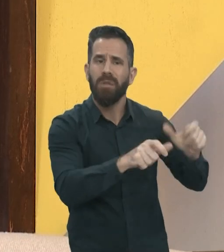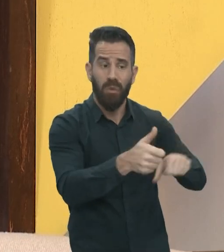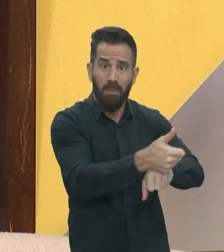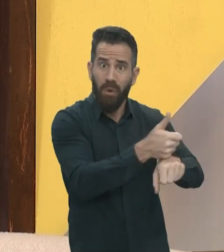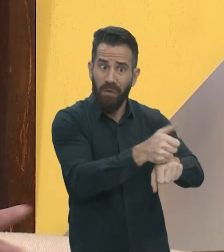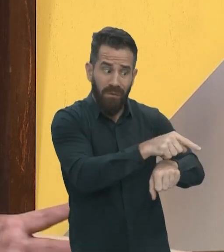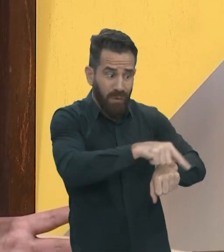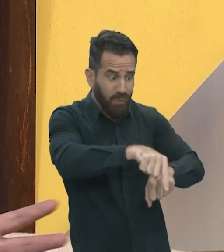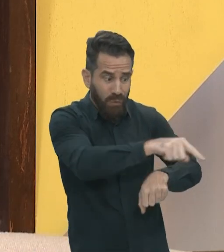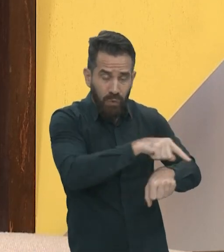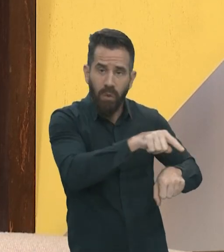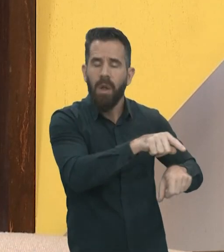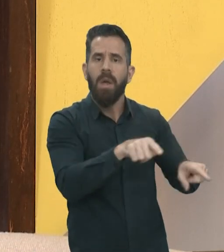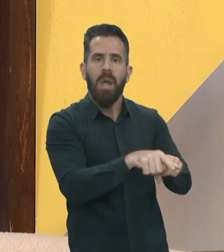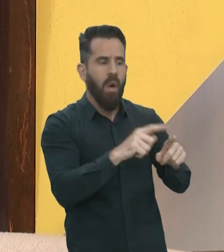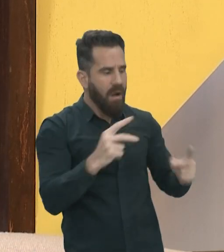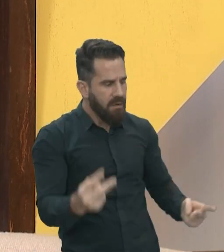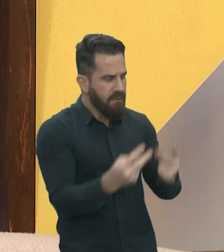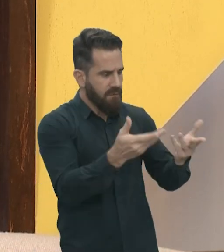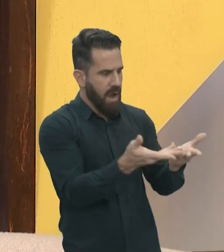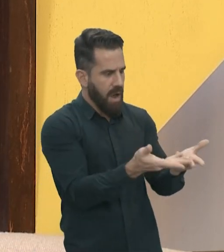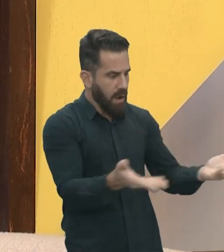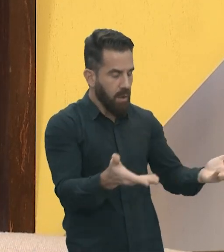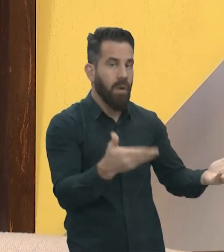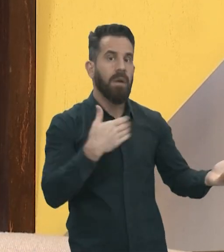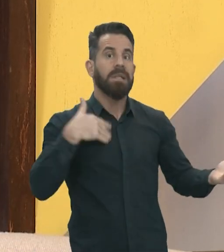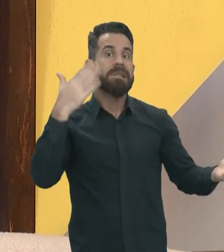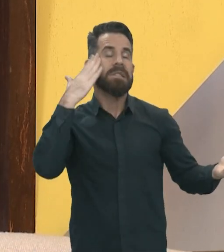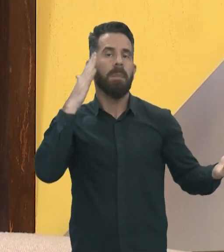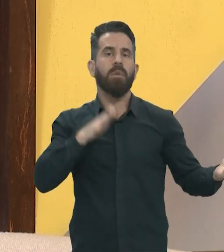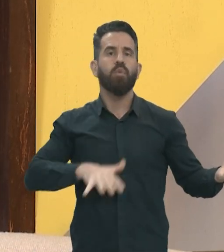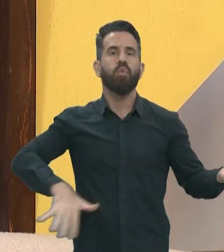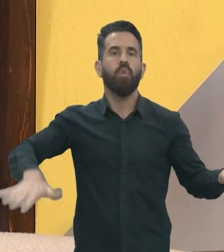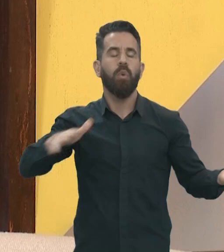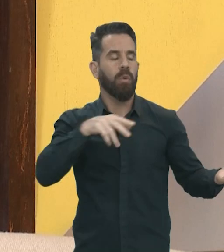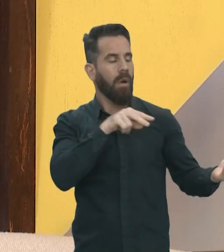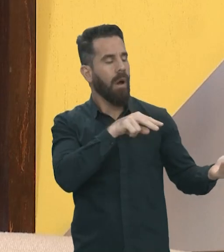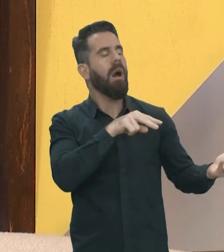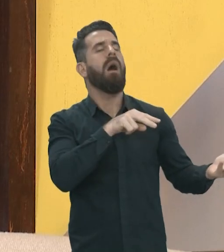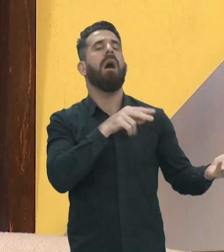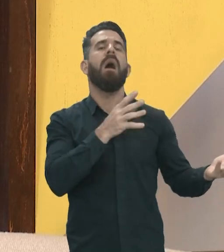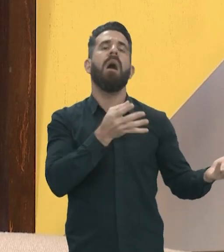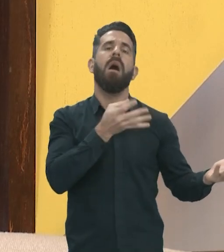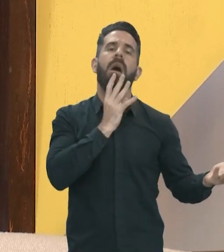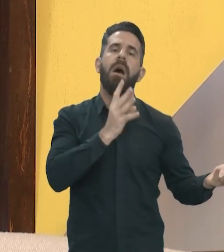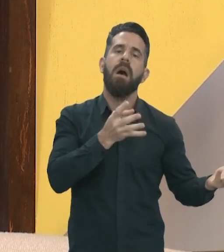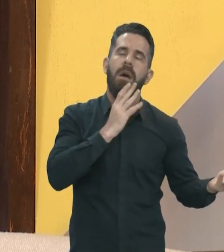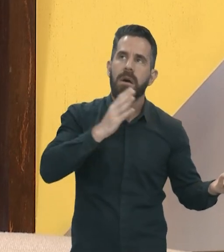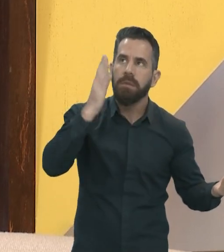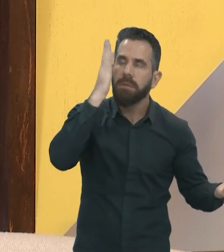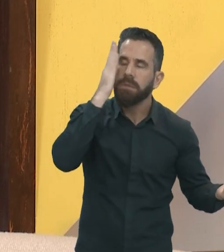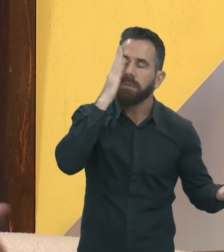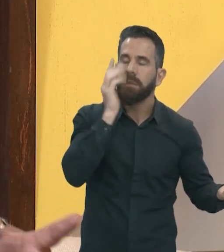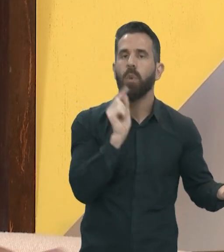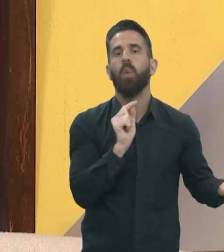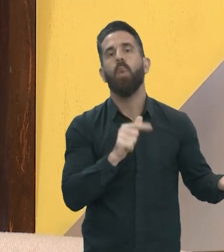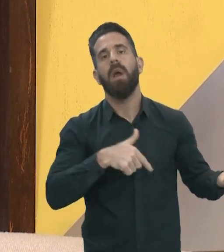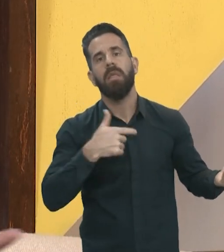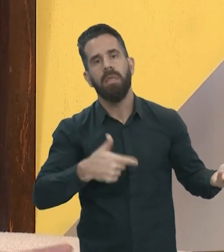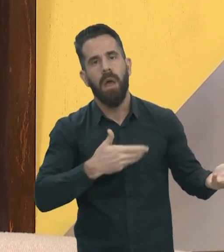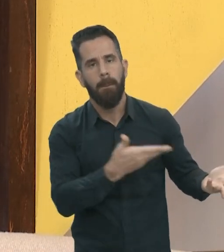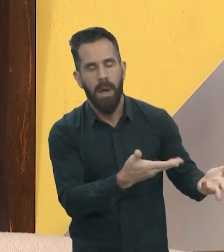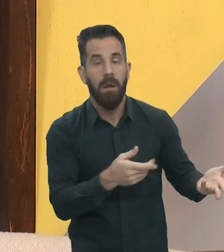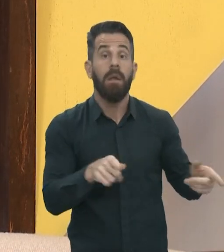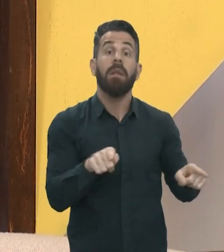atuação, né, para que toda a UFG, né, possa compreender a importância, não só a importância, mas os mecanismos de como